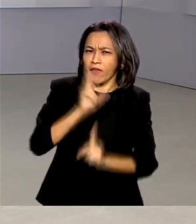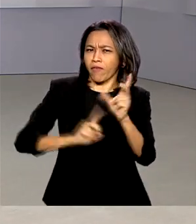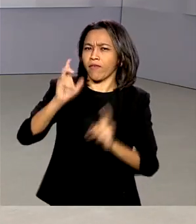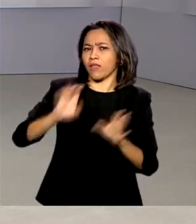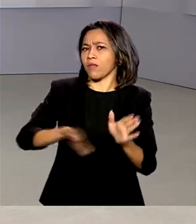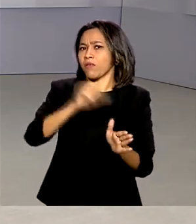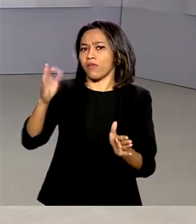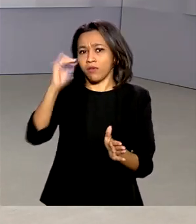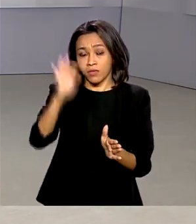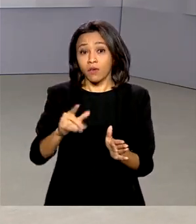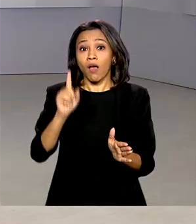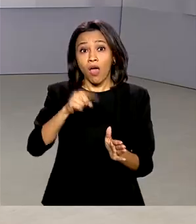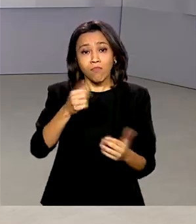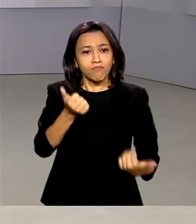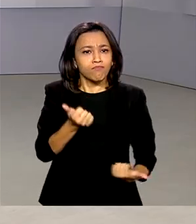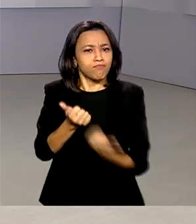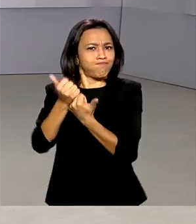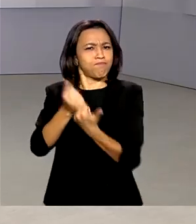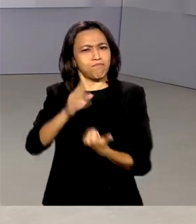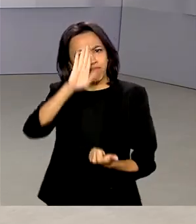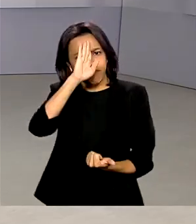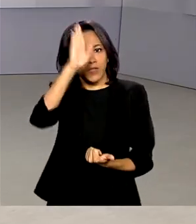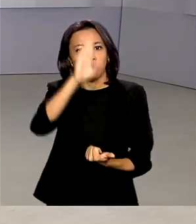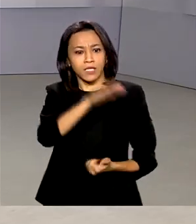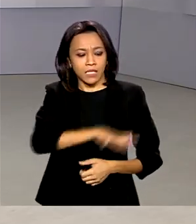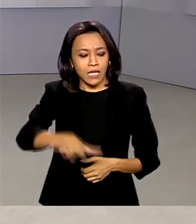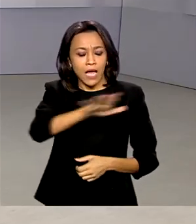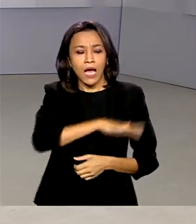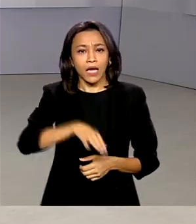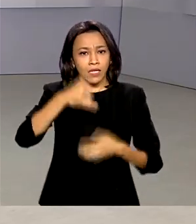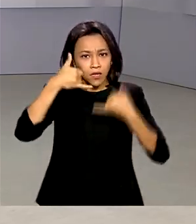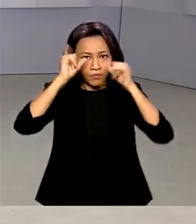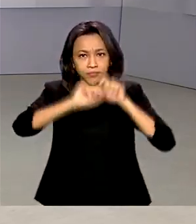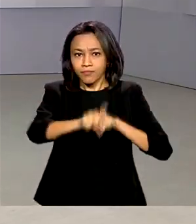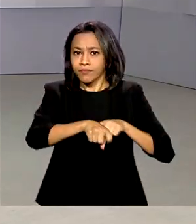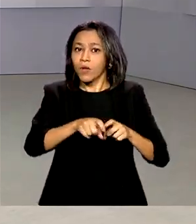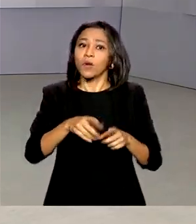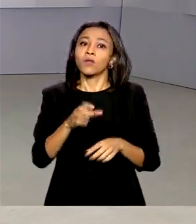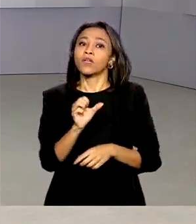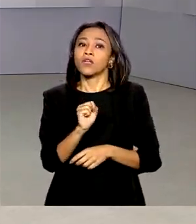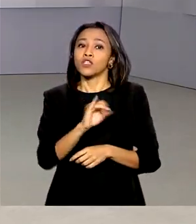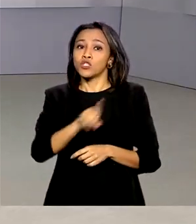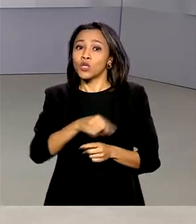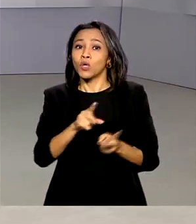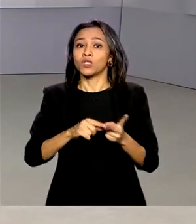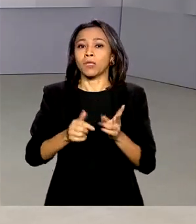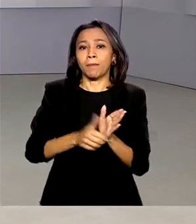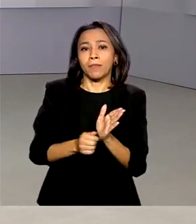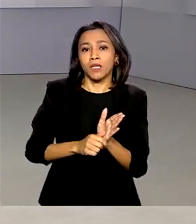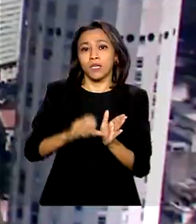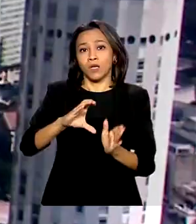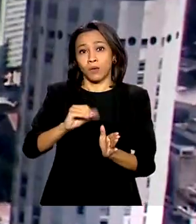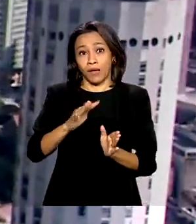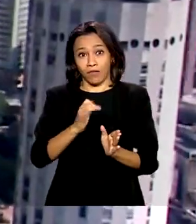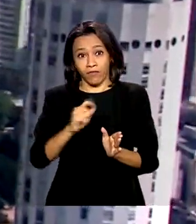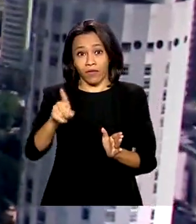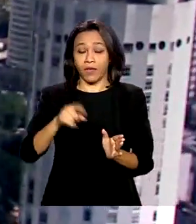puxado principalmente pelo crescimento de produtos agropecuários, como soja, milho, café e algodão.